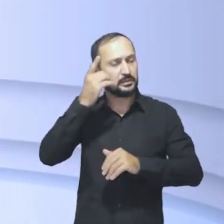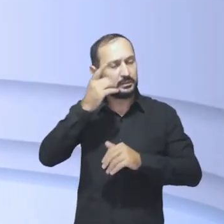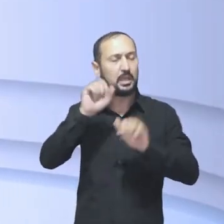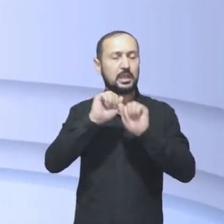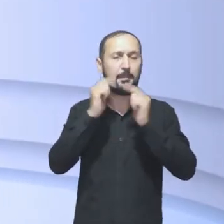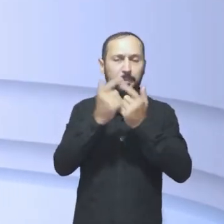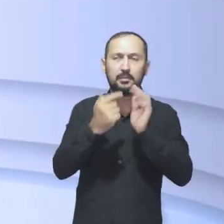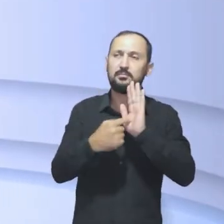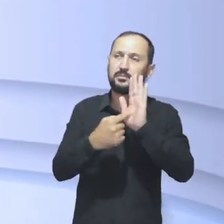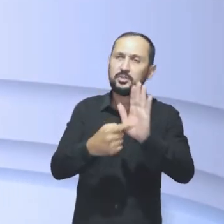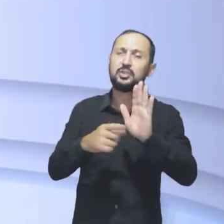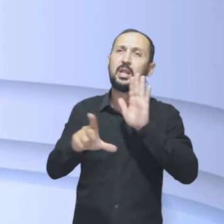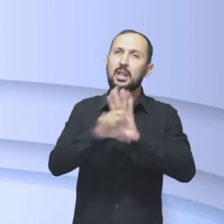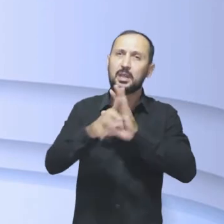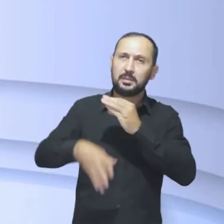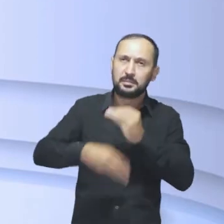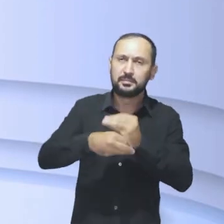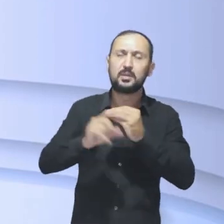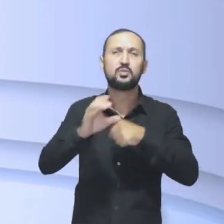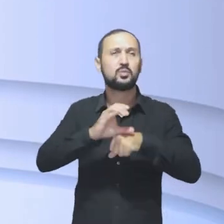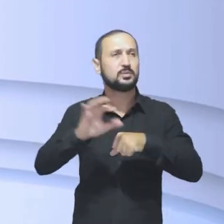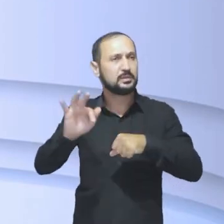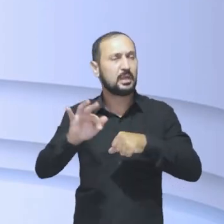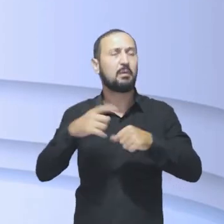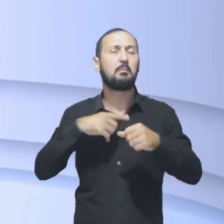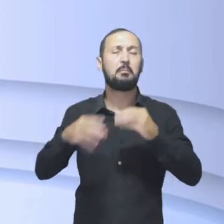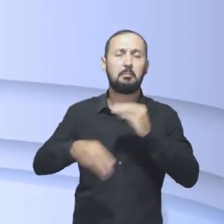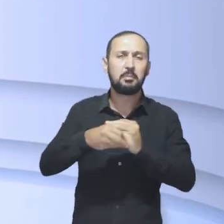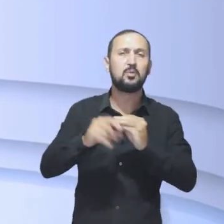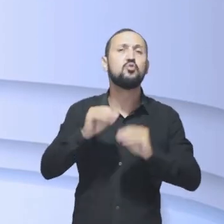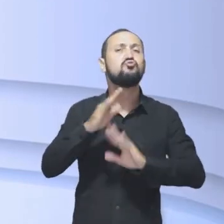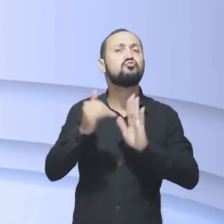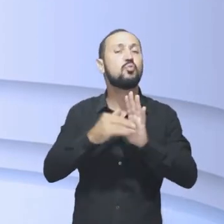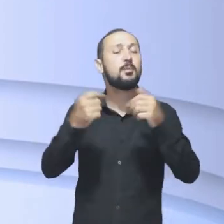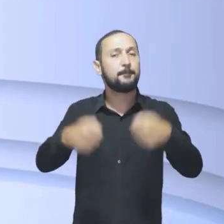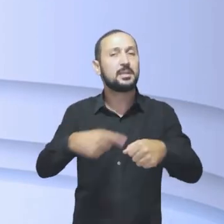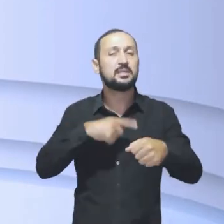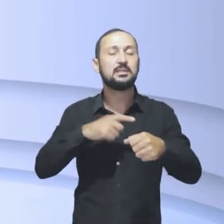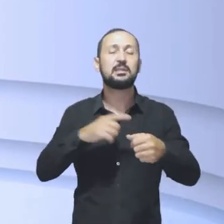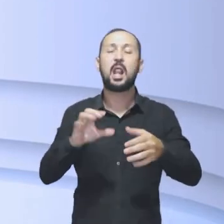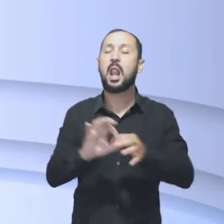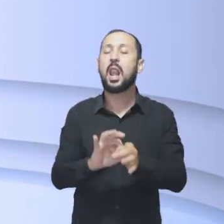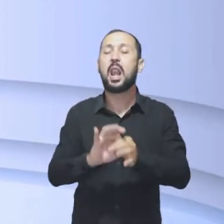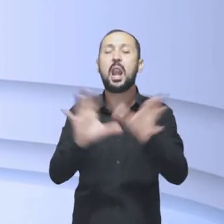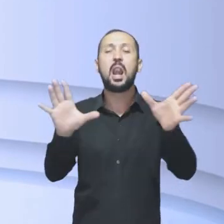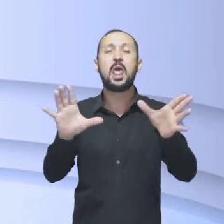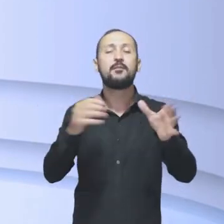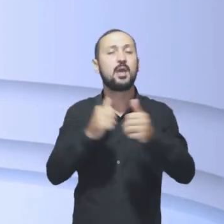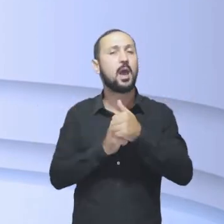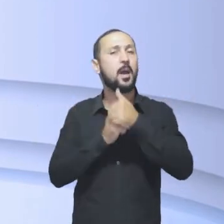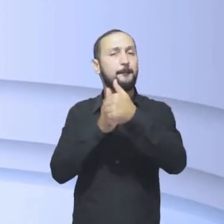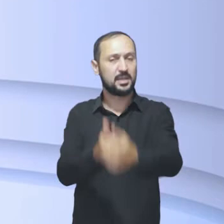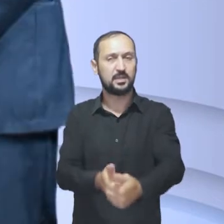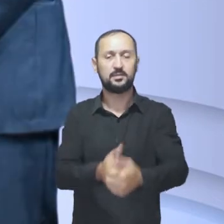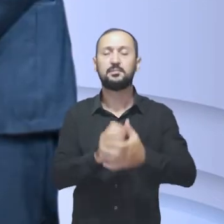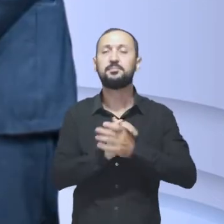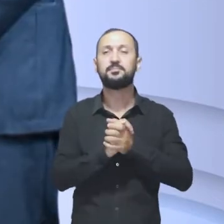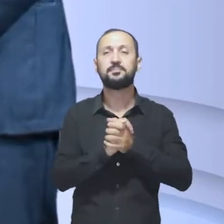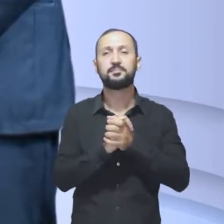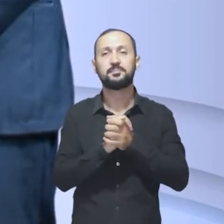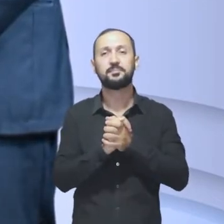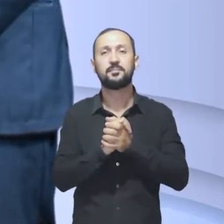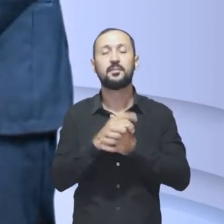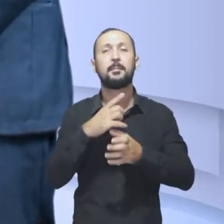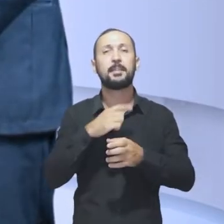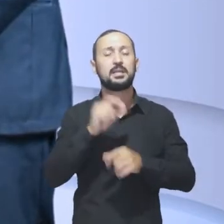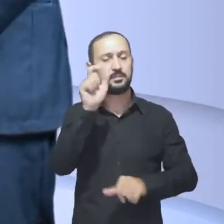estarão passíveis de serem acessados e acompanhados pelos cidadãos, pelos gestores, e ele é